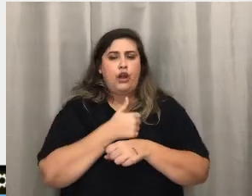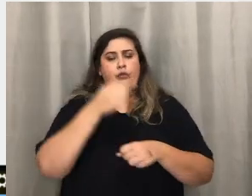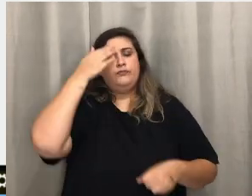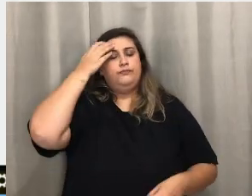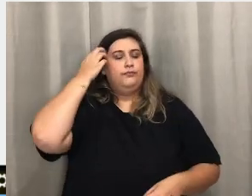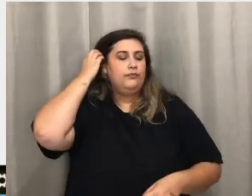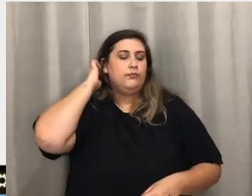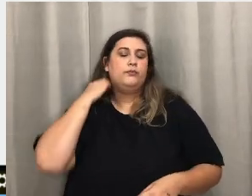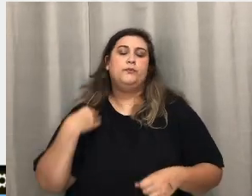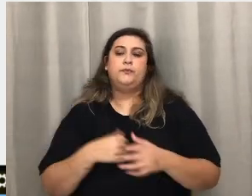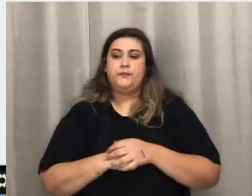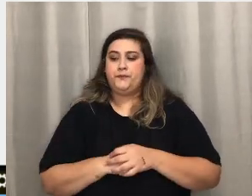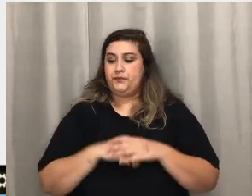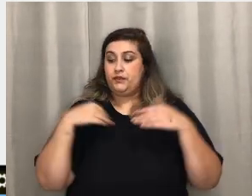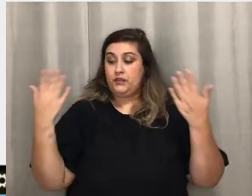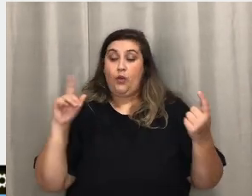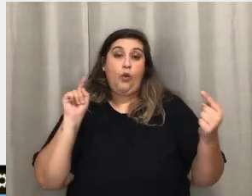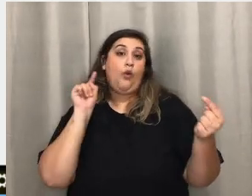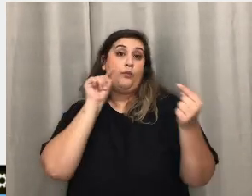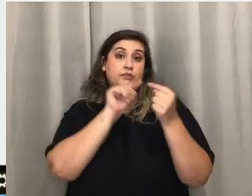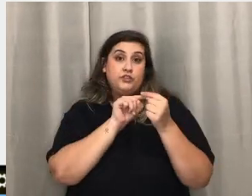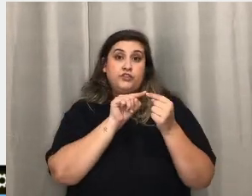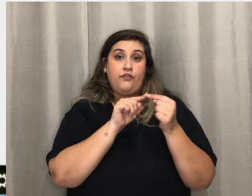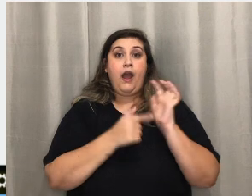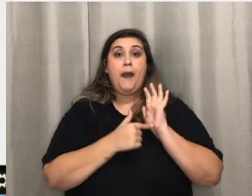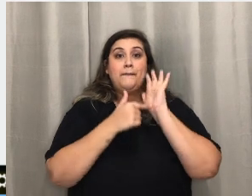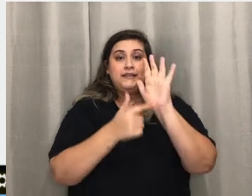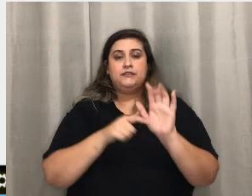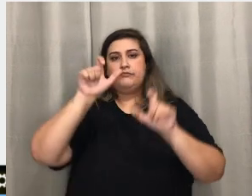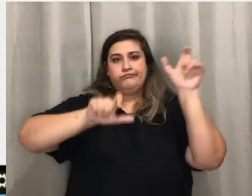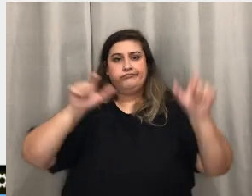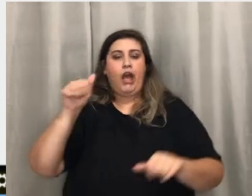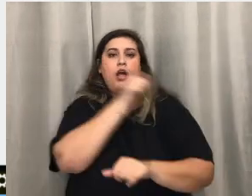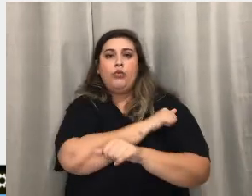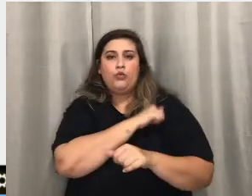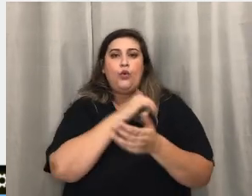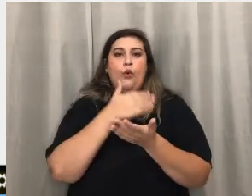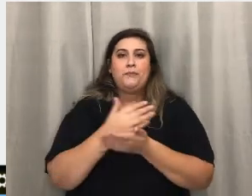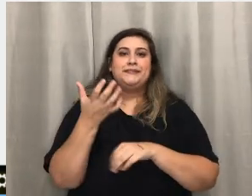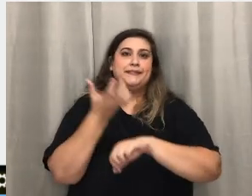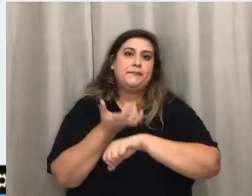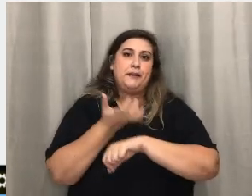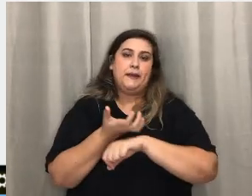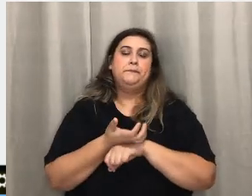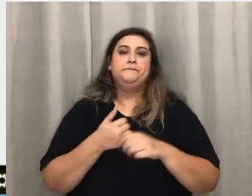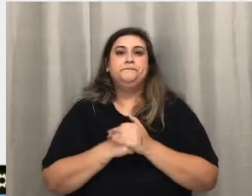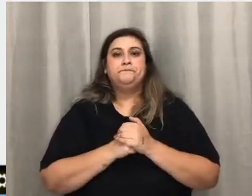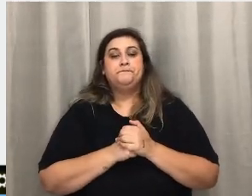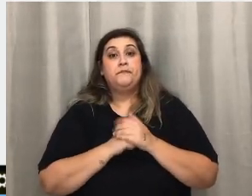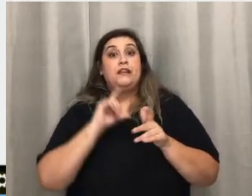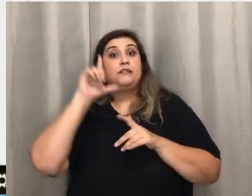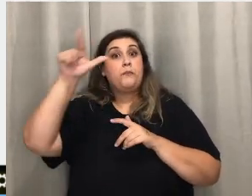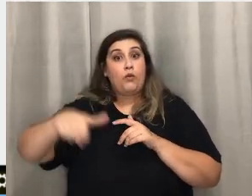profissional. Então, é o objetivo apresentar para os meus alunos no início de uma disciplina.